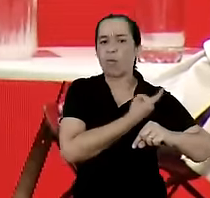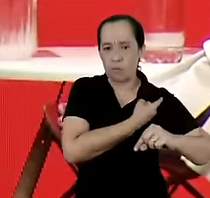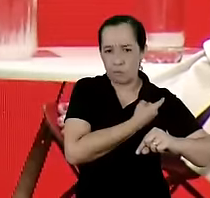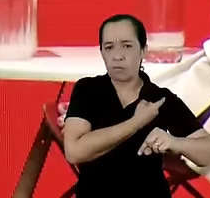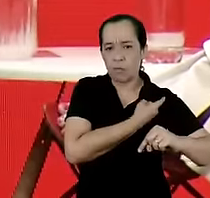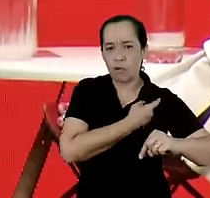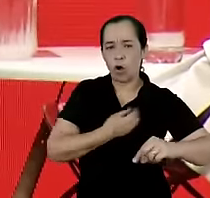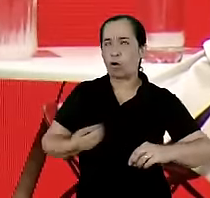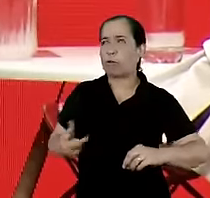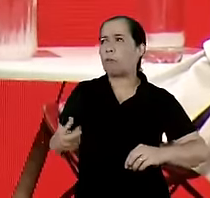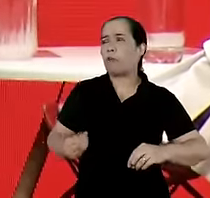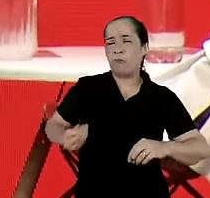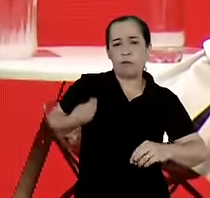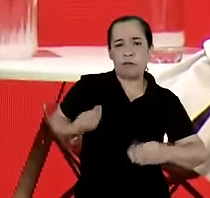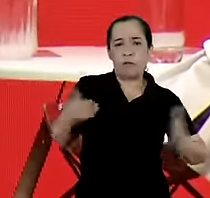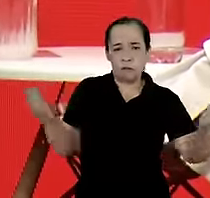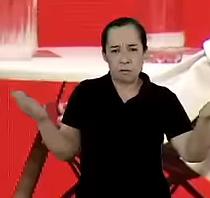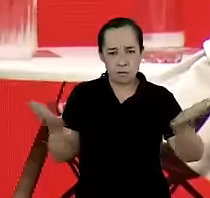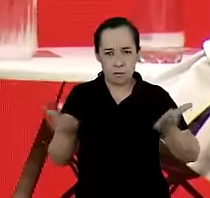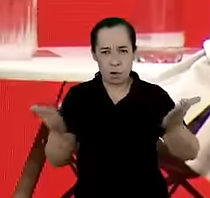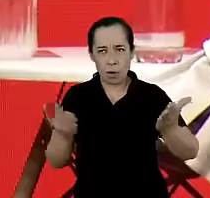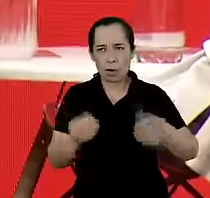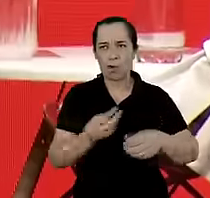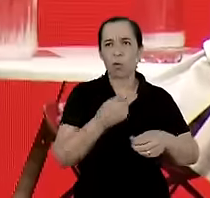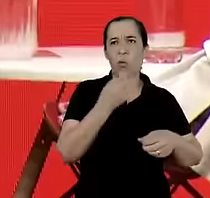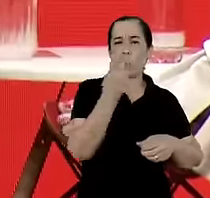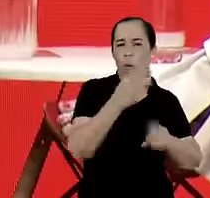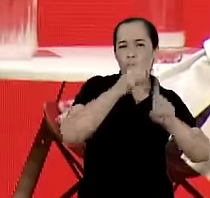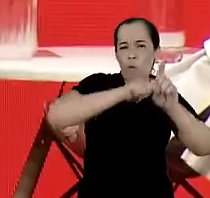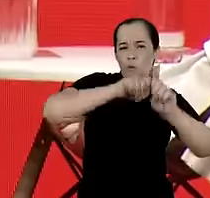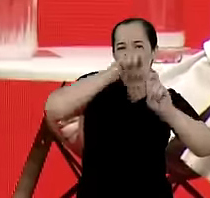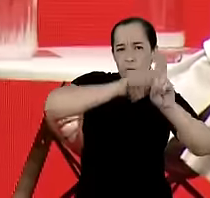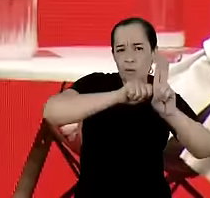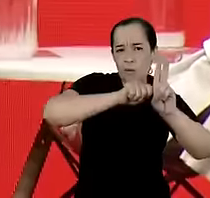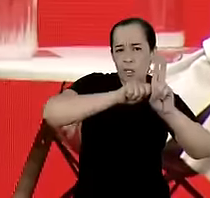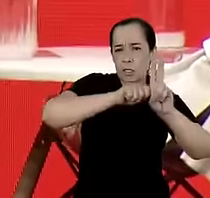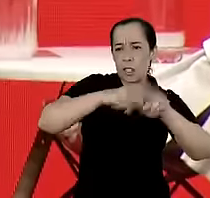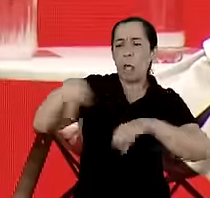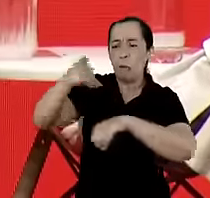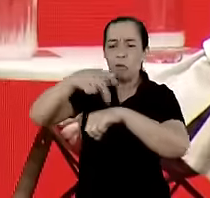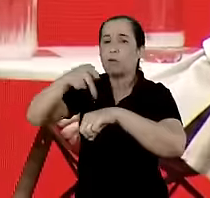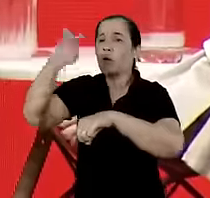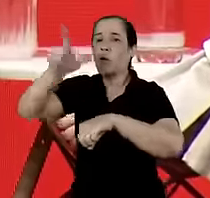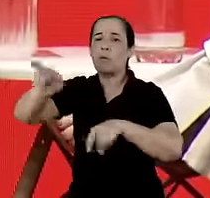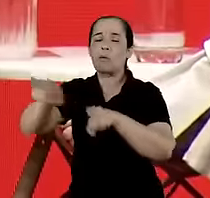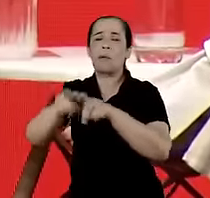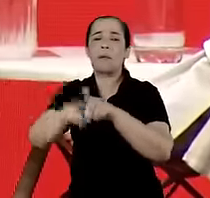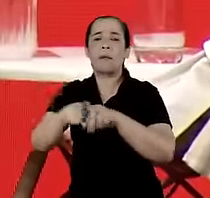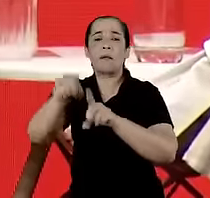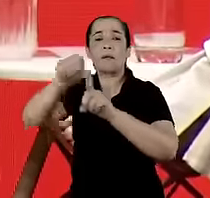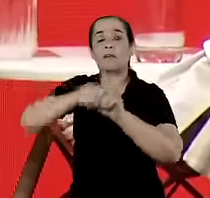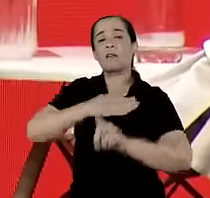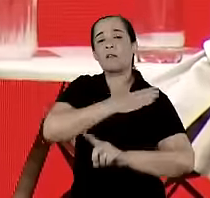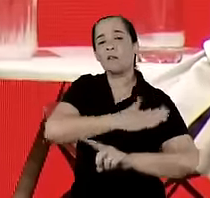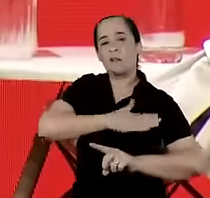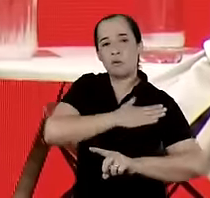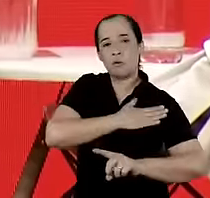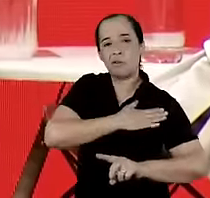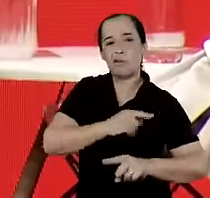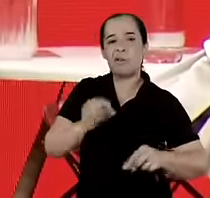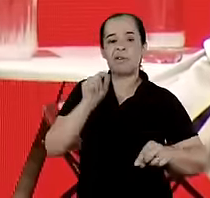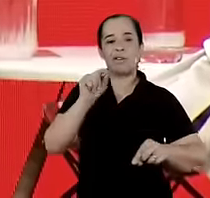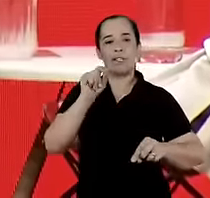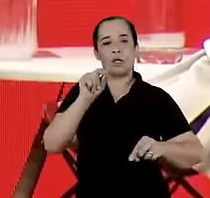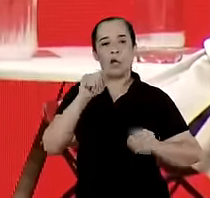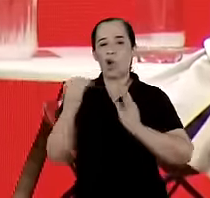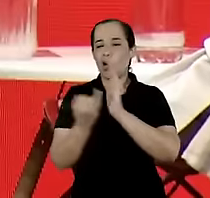recentemente né no nos últimos dois meses inclusive lá fora Acho que desde agosto né foi essa andada do juro longo